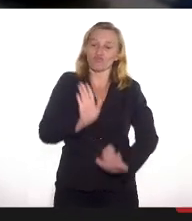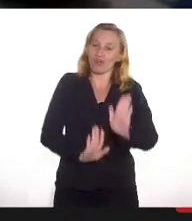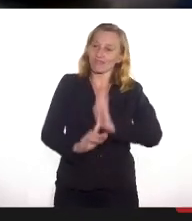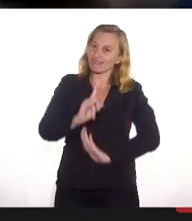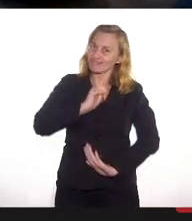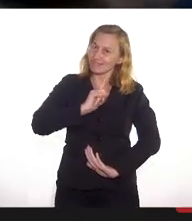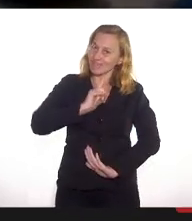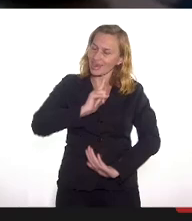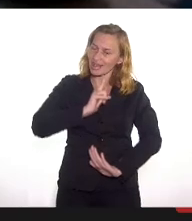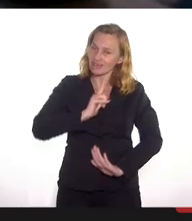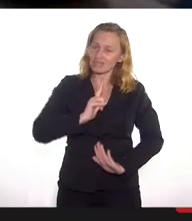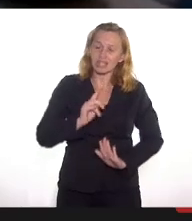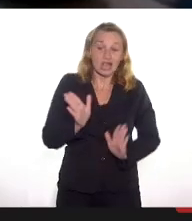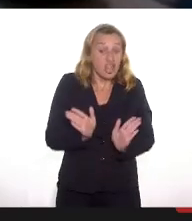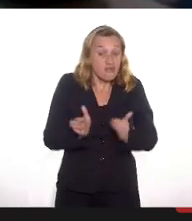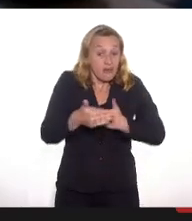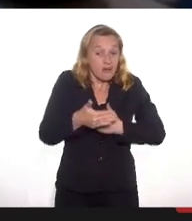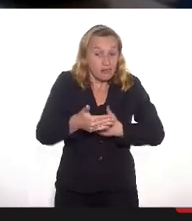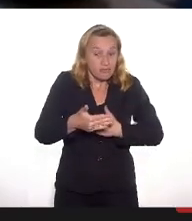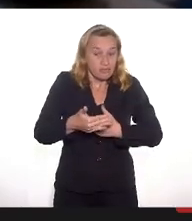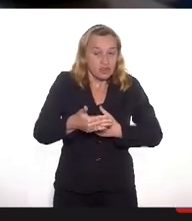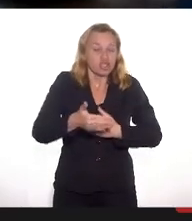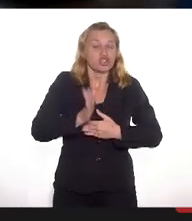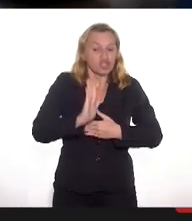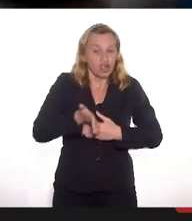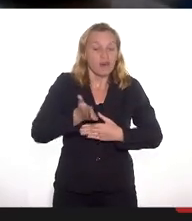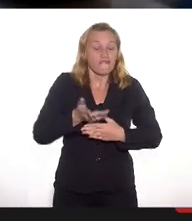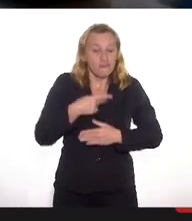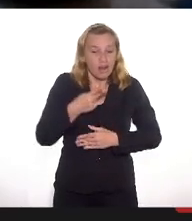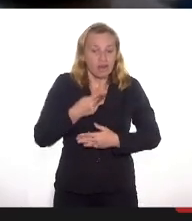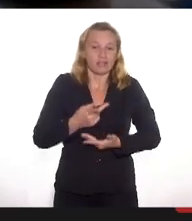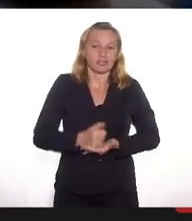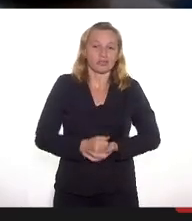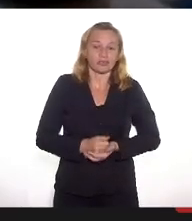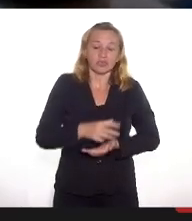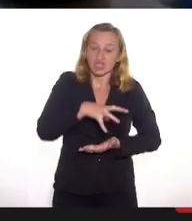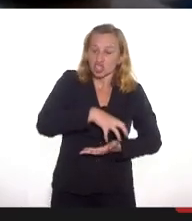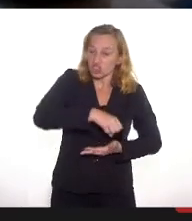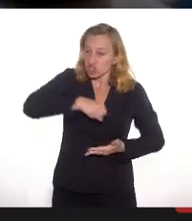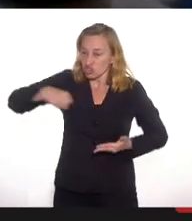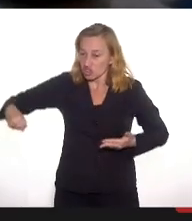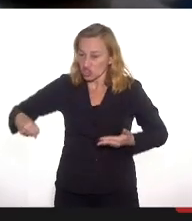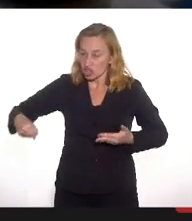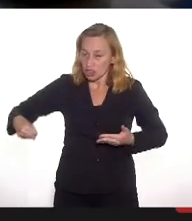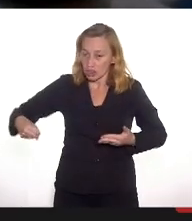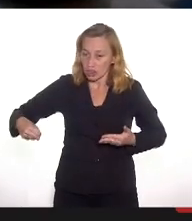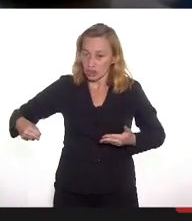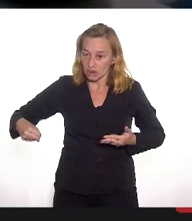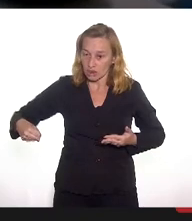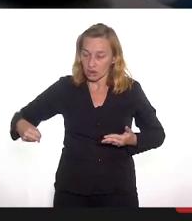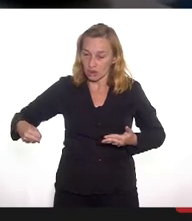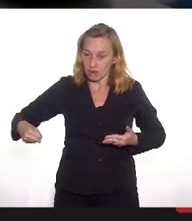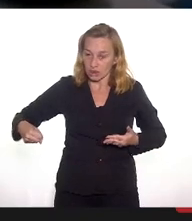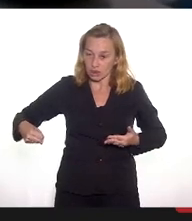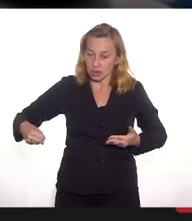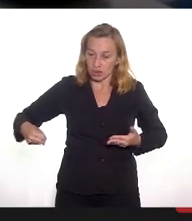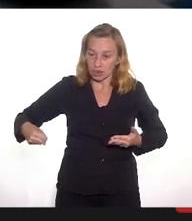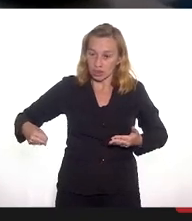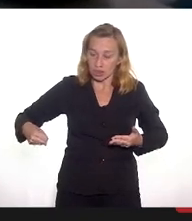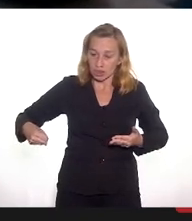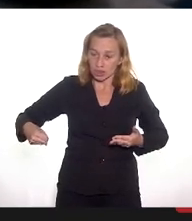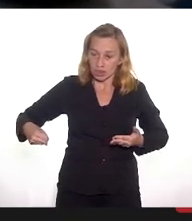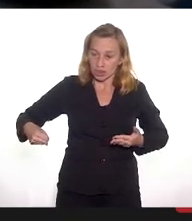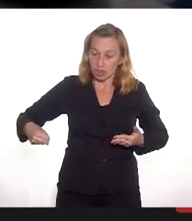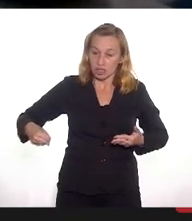fantasia isso já tá fechado a gente já conversou aí no momento que a gente tira repositório que vem da do de